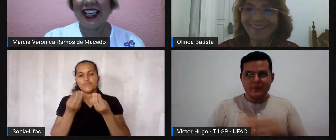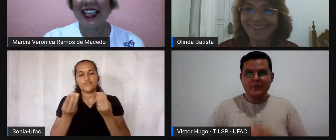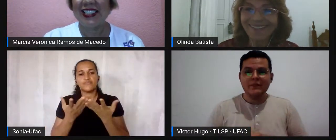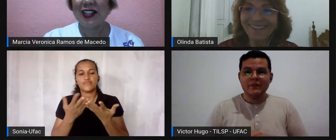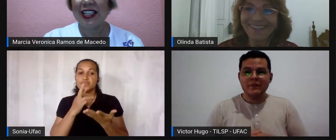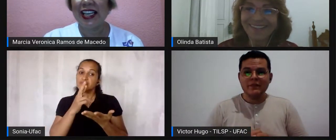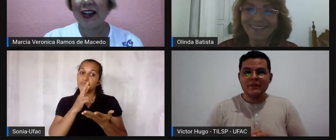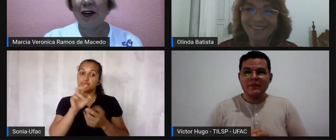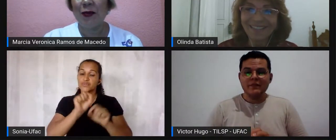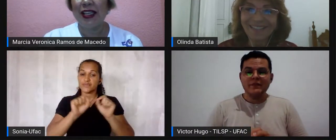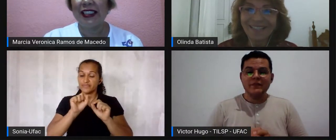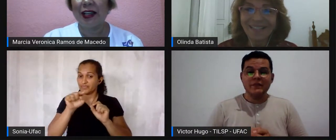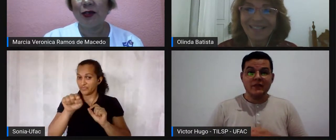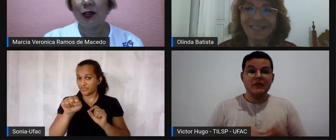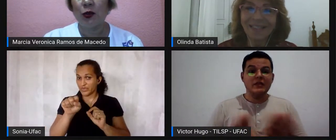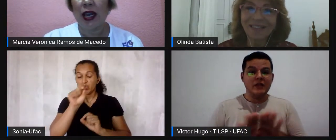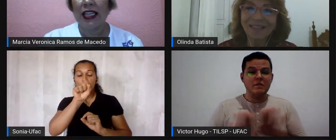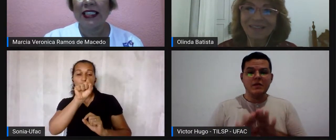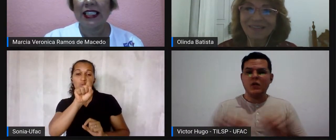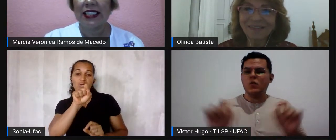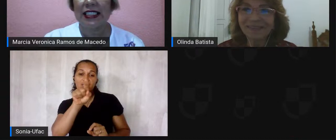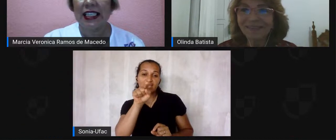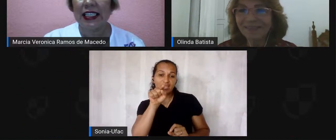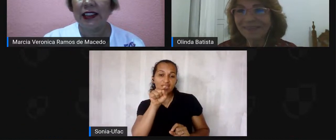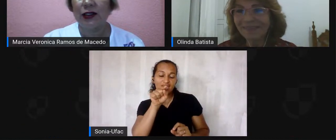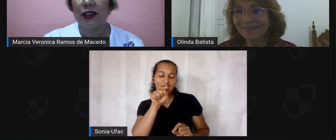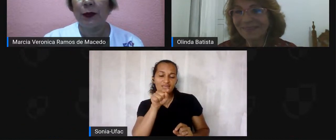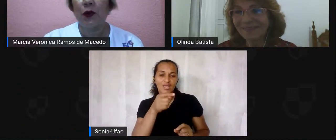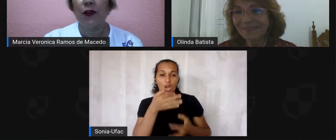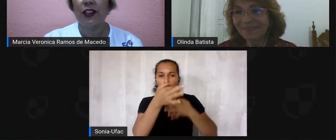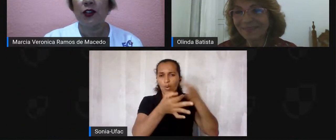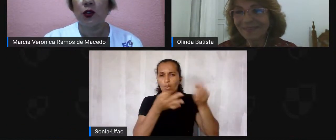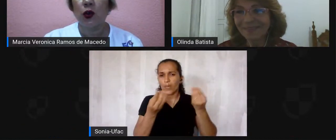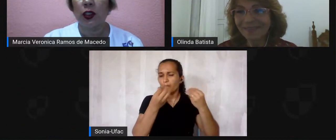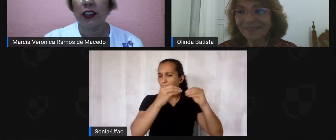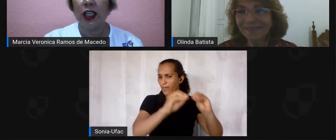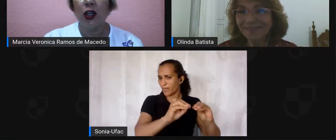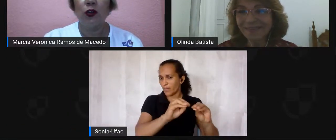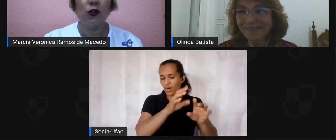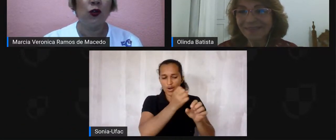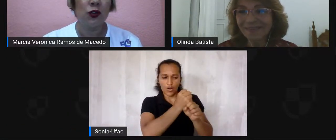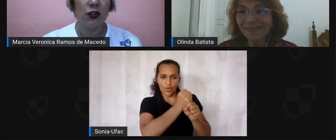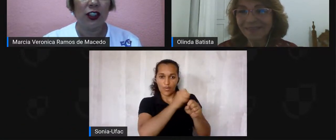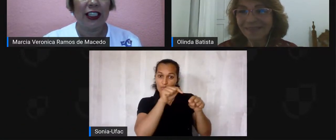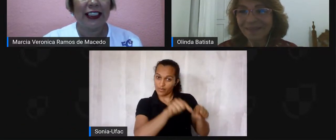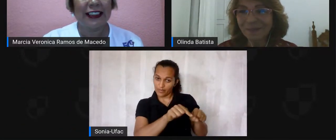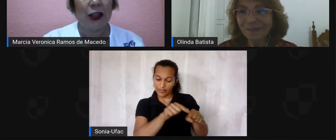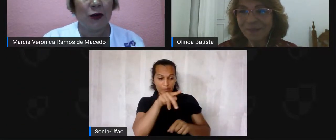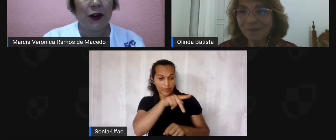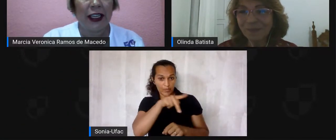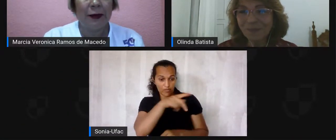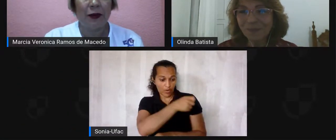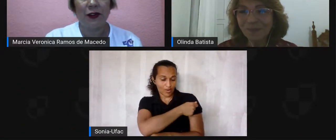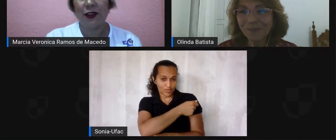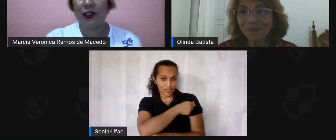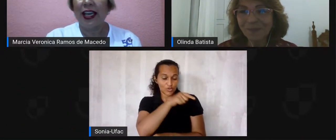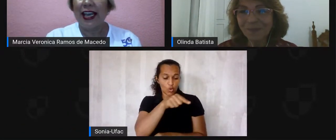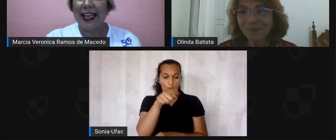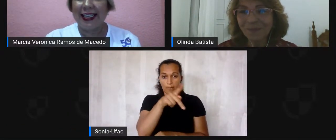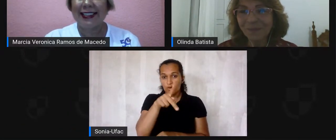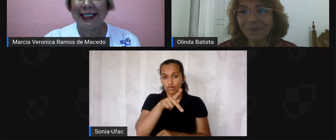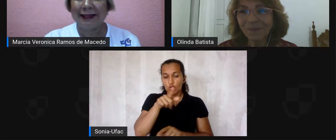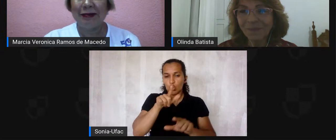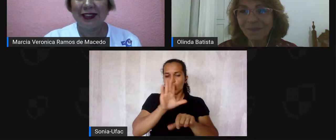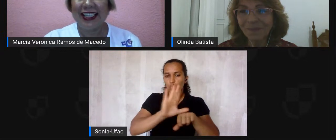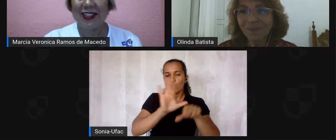O que a senhora recomenda aos atuais licencianos e professores do curso de letras da UFAC, professora?